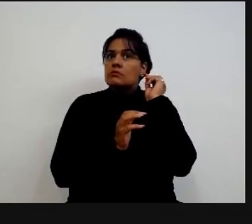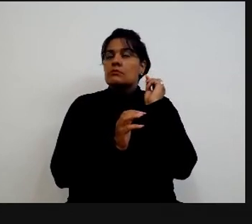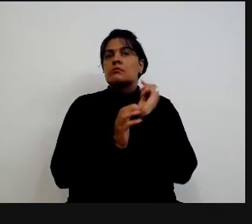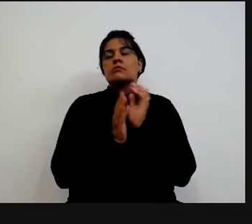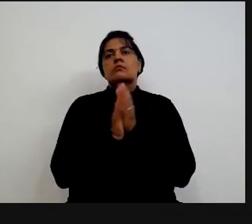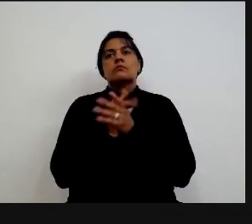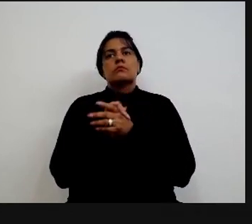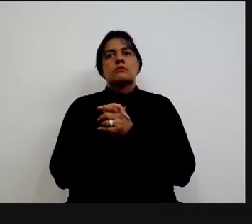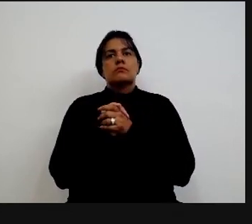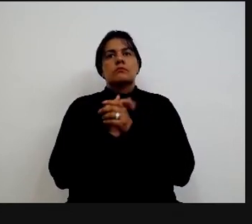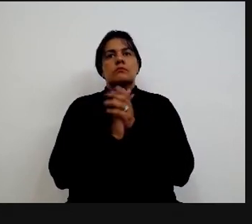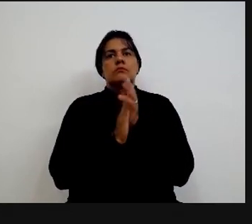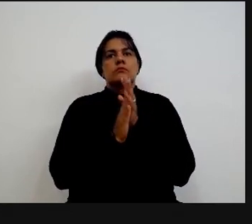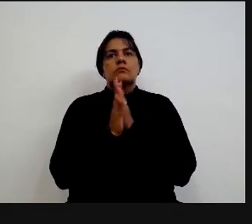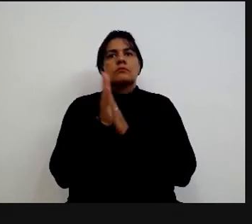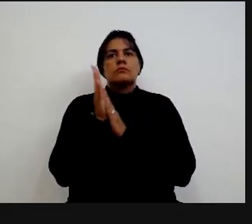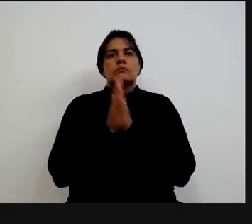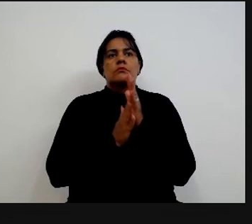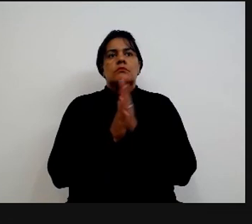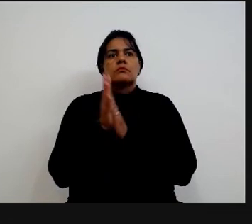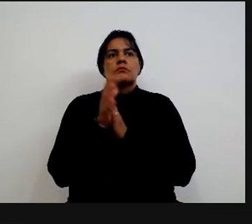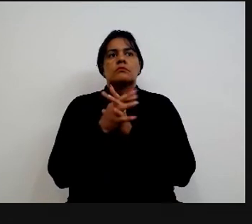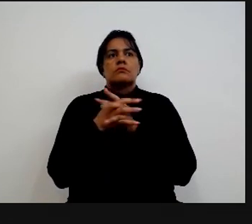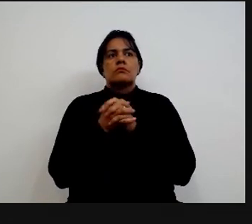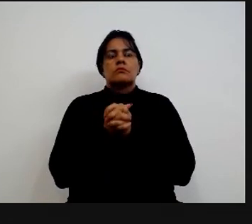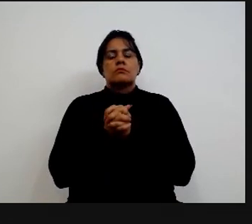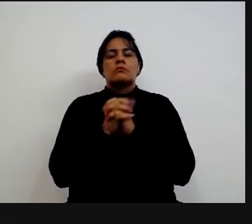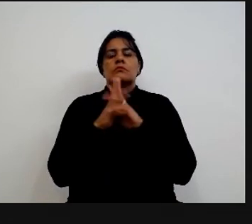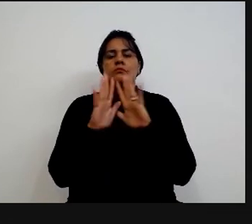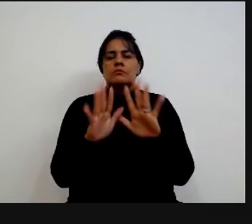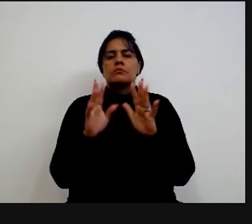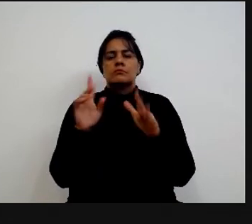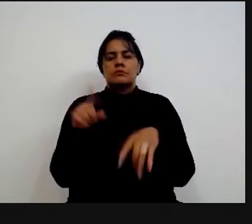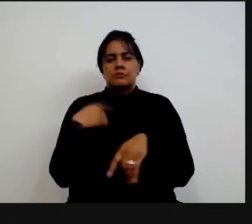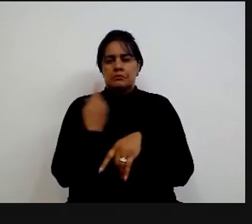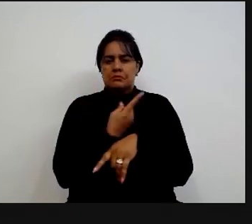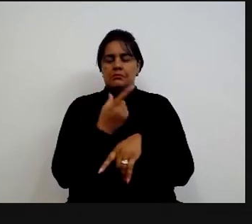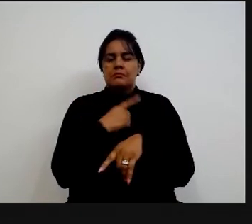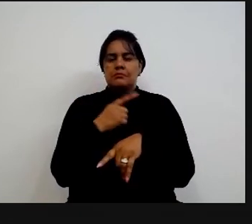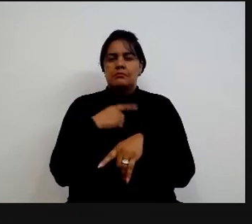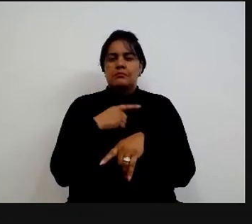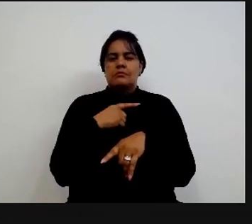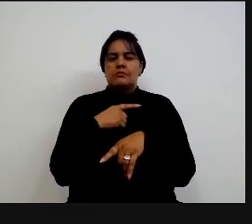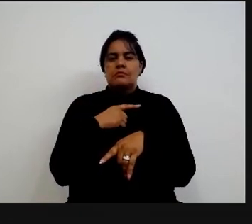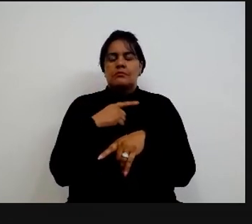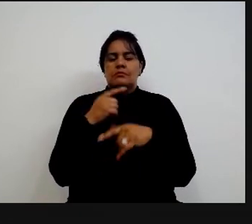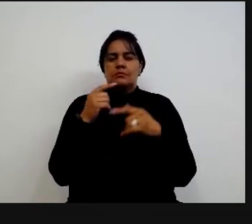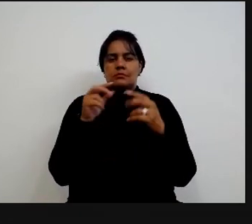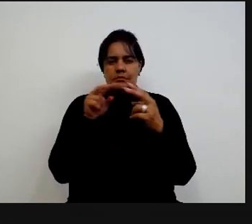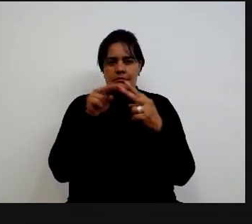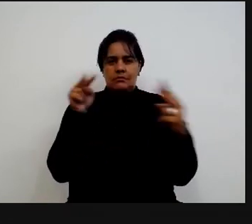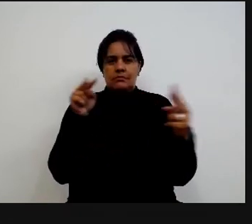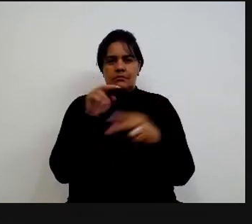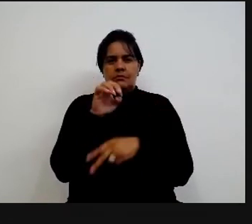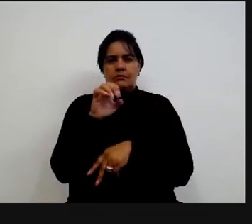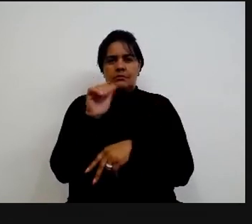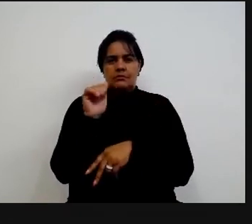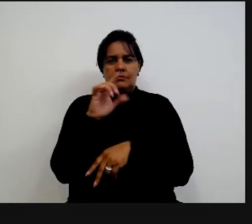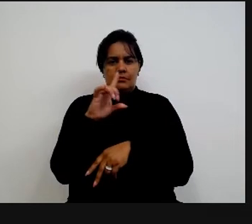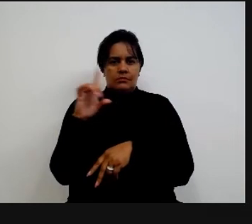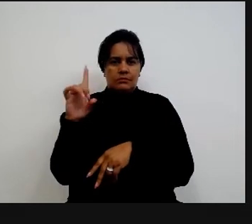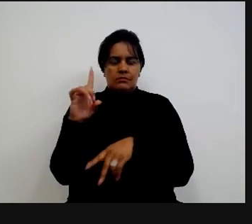que é muito ferramental quando a gente trabalha com EAD e que acaba sendo